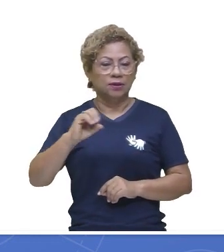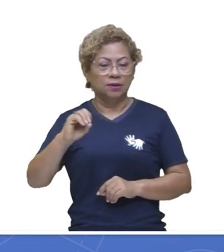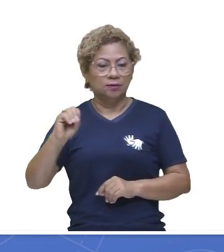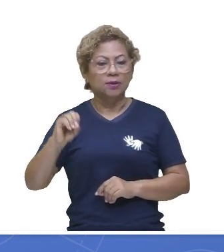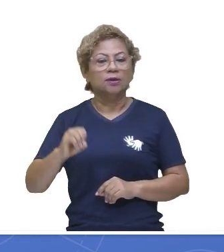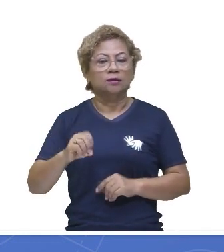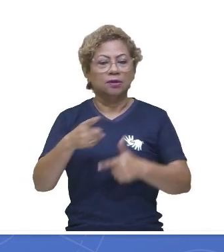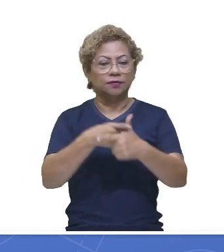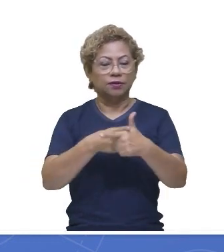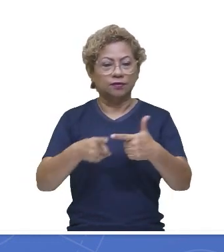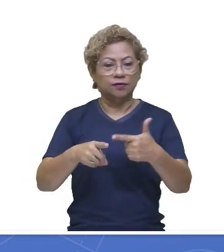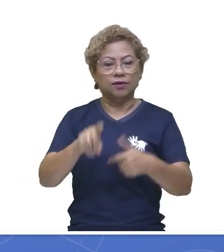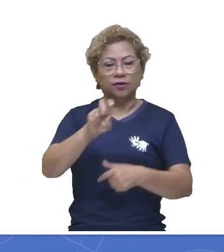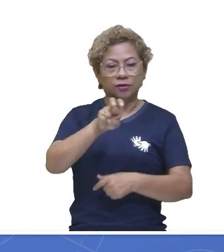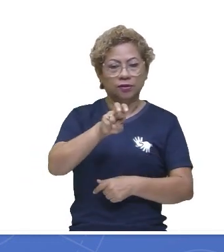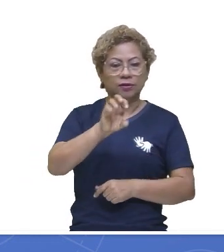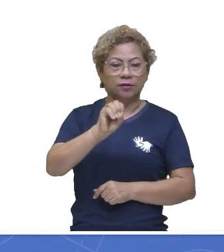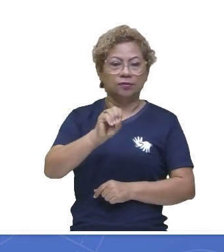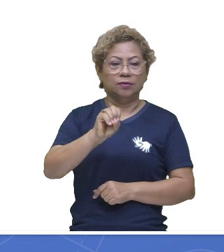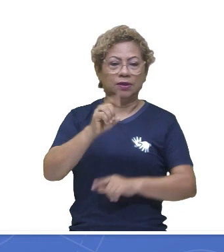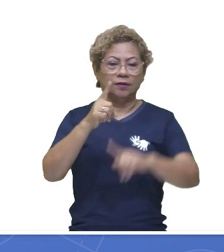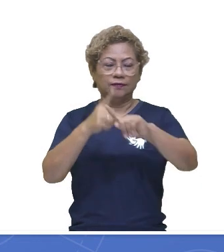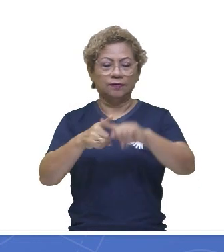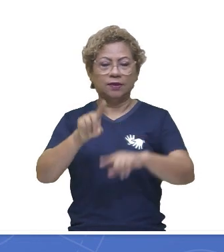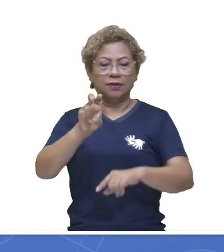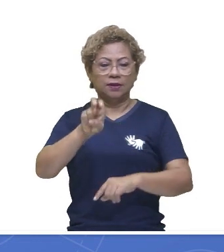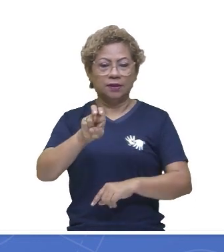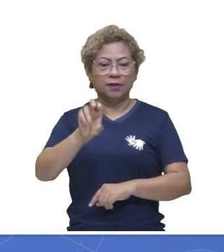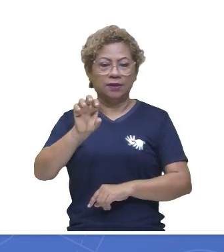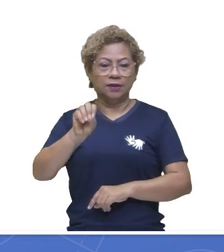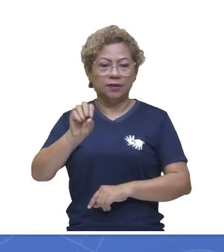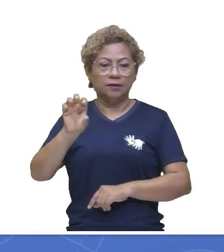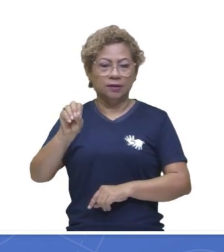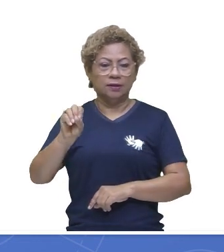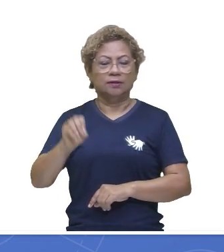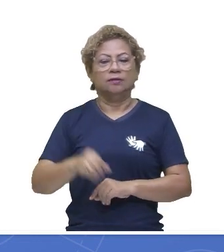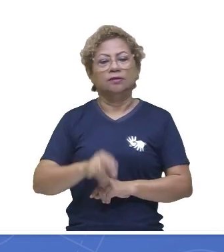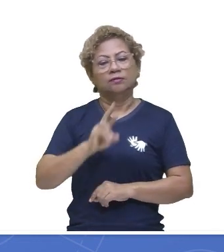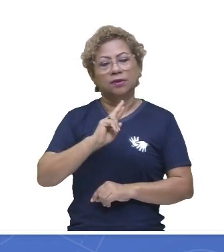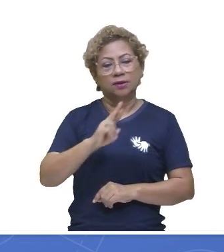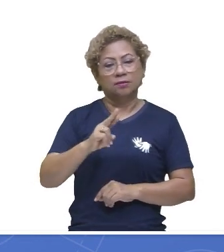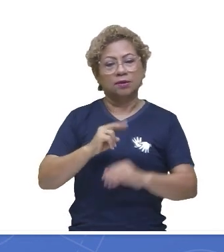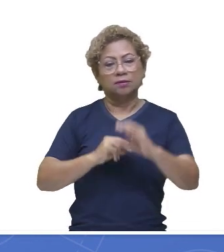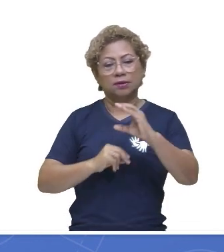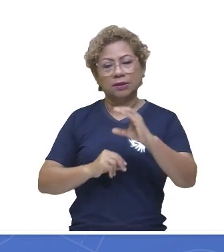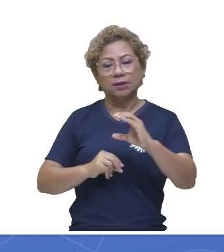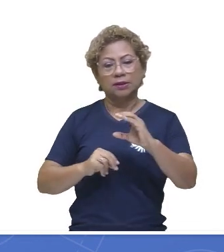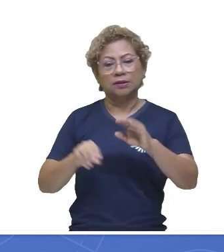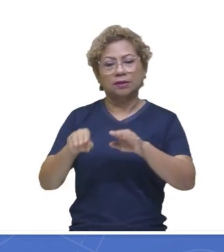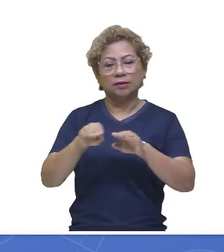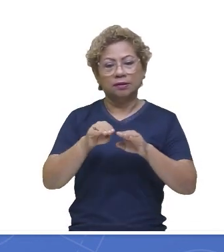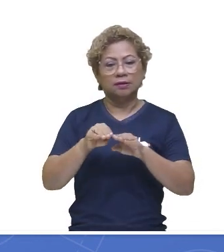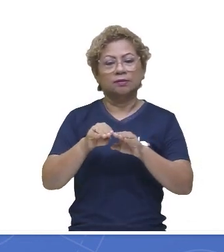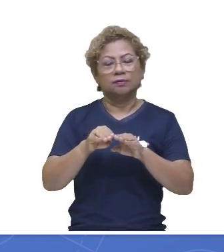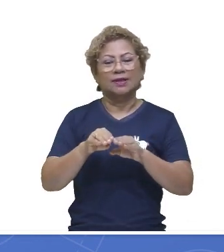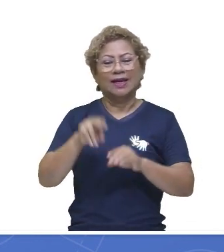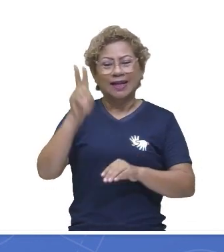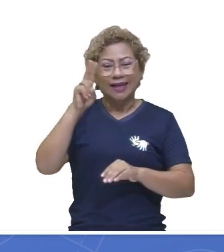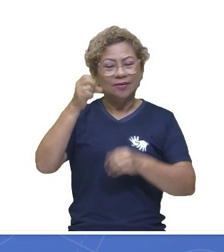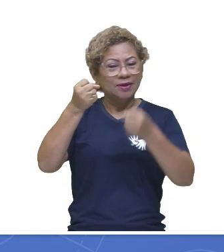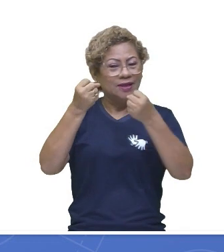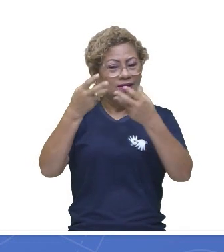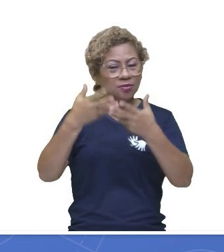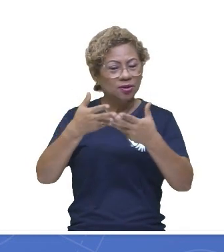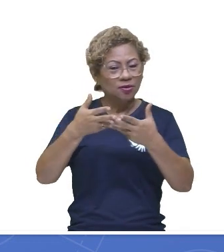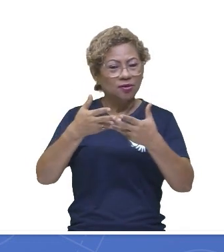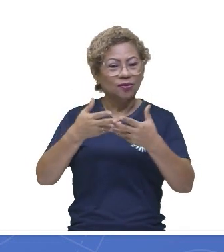a massa. Então, a variação de temperatura é 50 e a massa, então, é 500. Quando eu faço a simplificação aqui, ó,